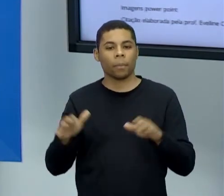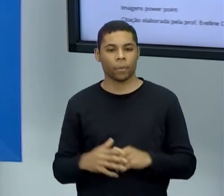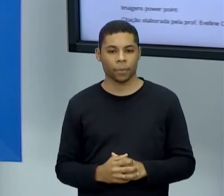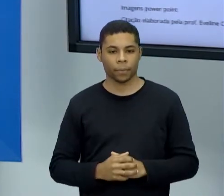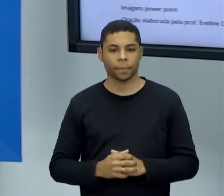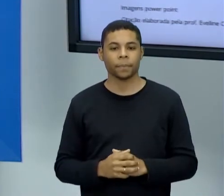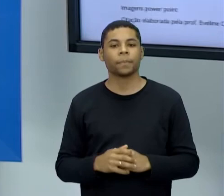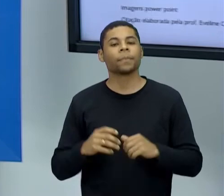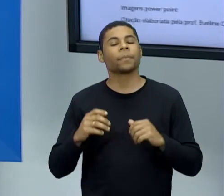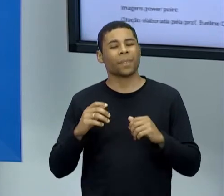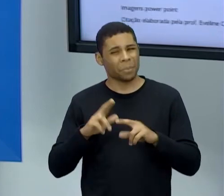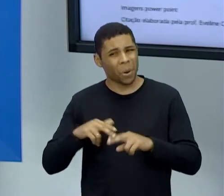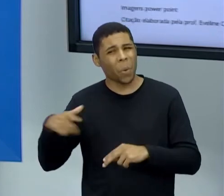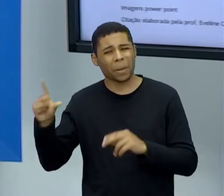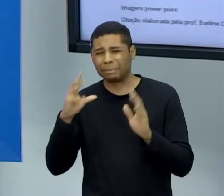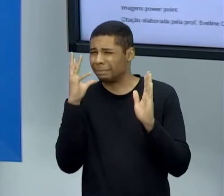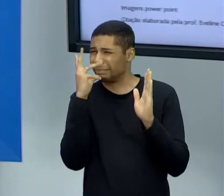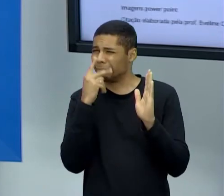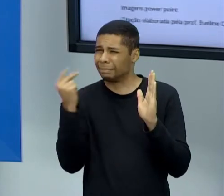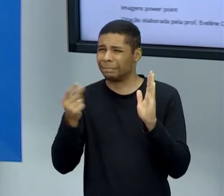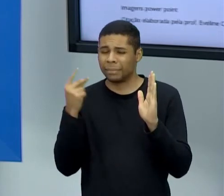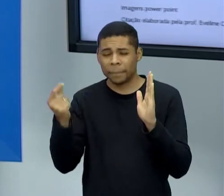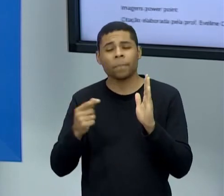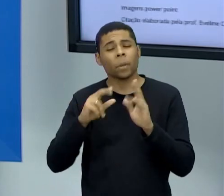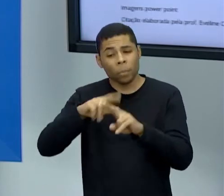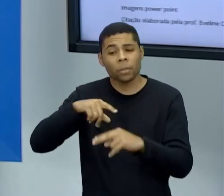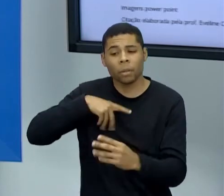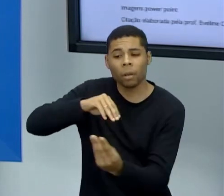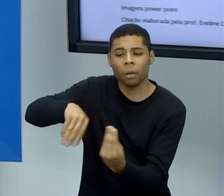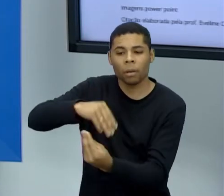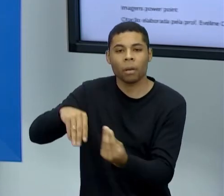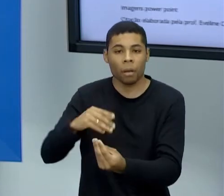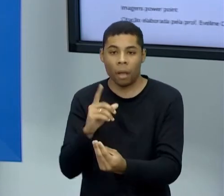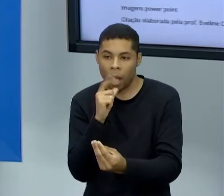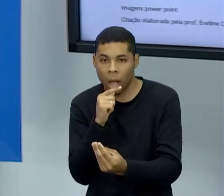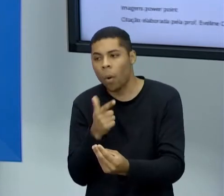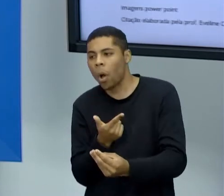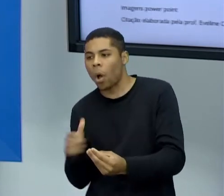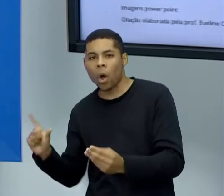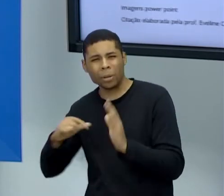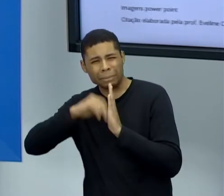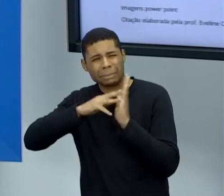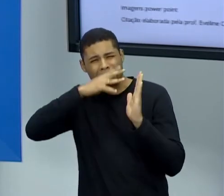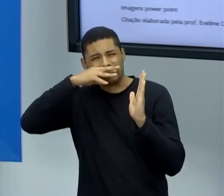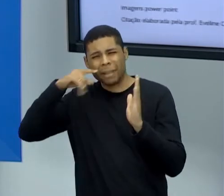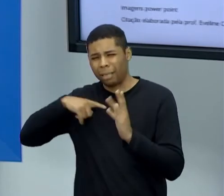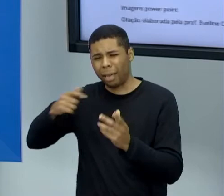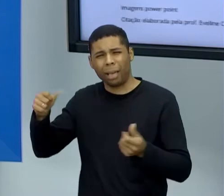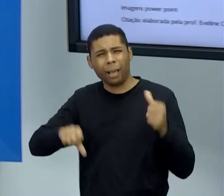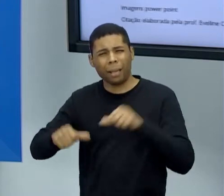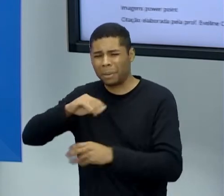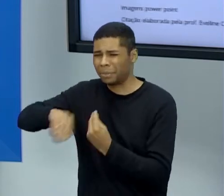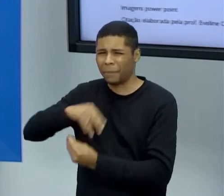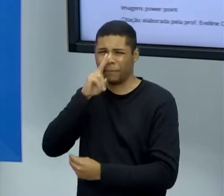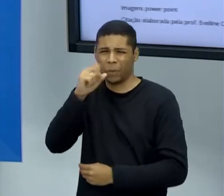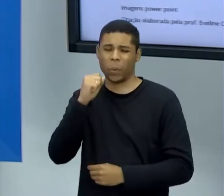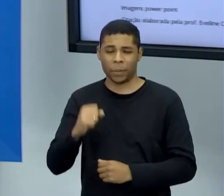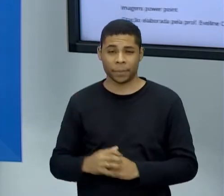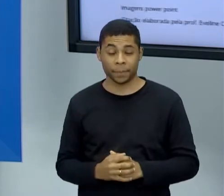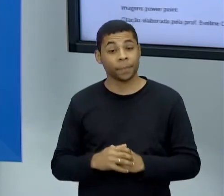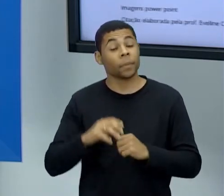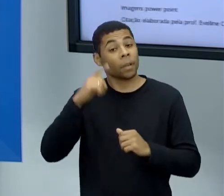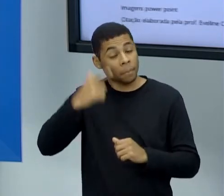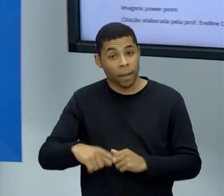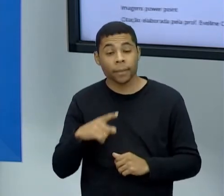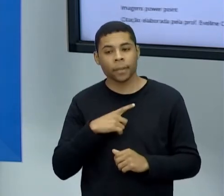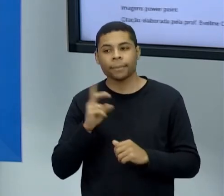incomoda bastante pela quantidade e pela composição química dessas tinturas, né? Mas uma casa sustentável